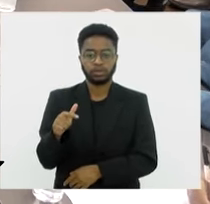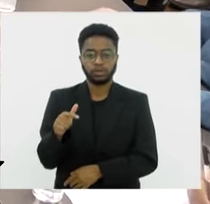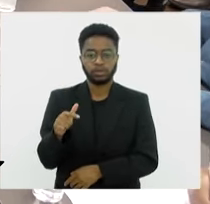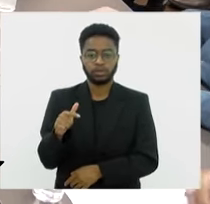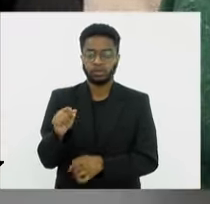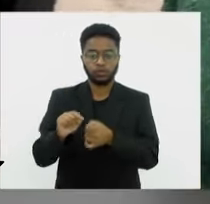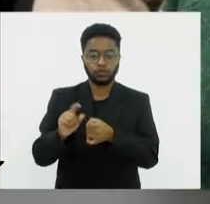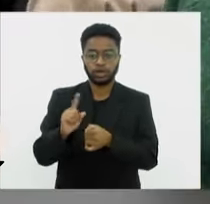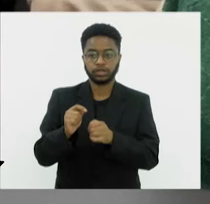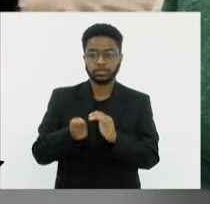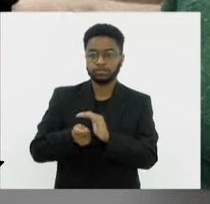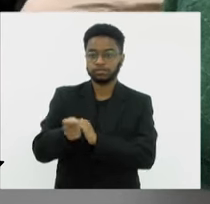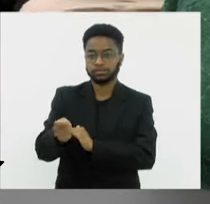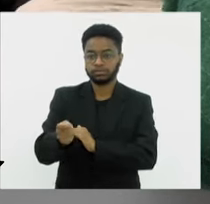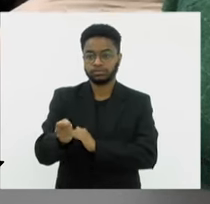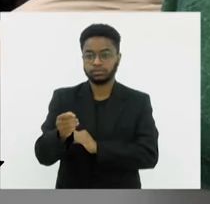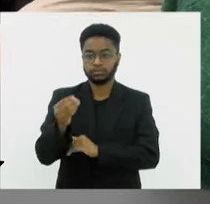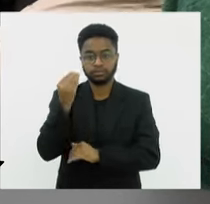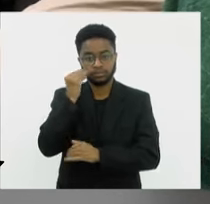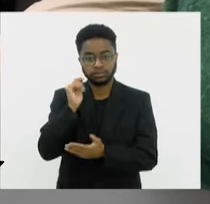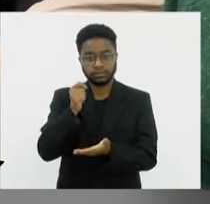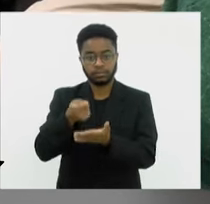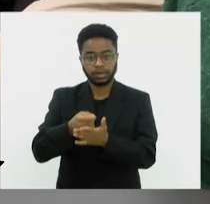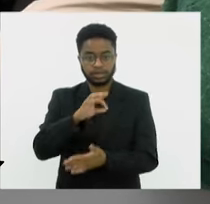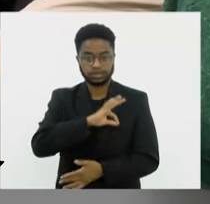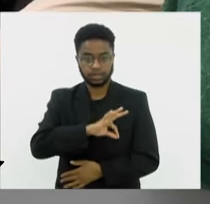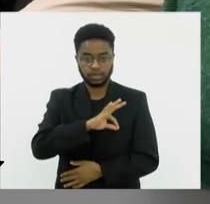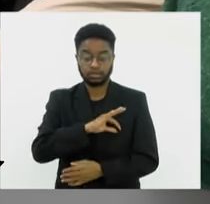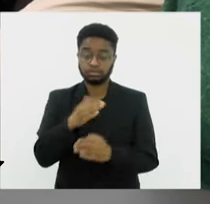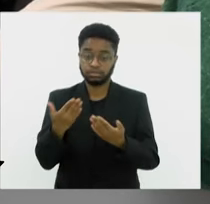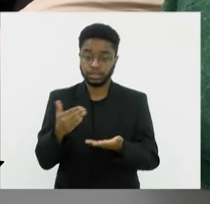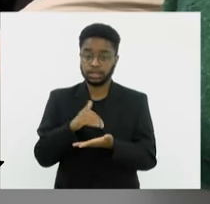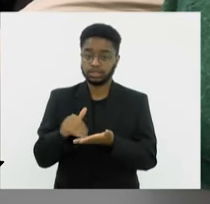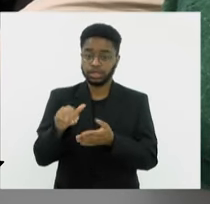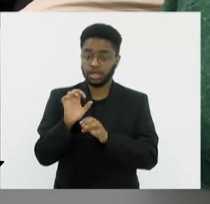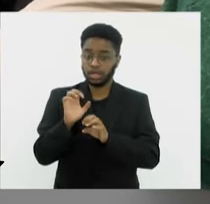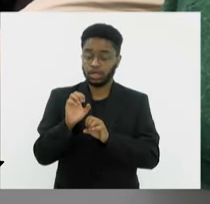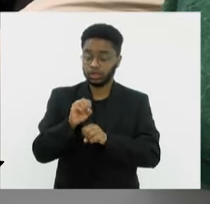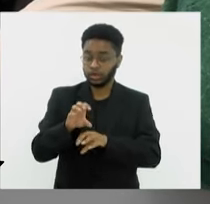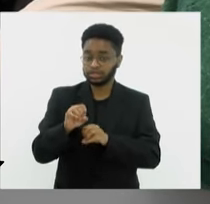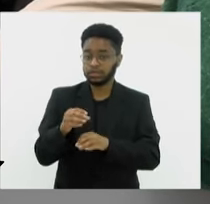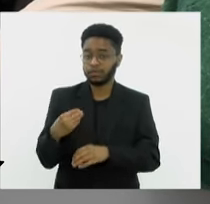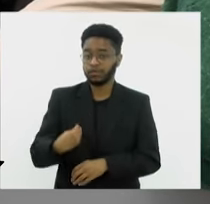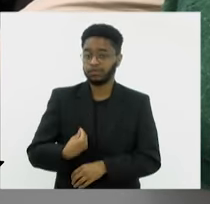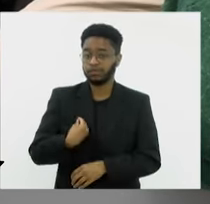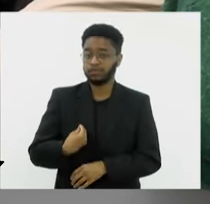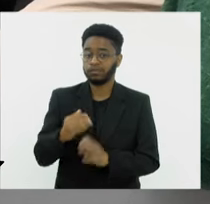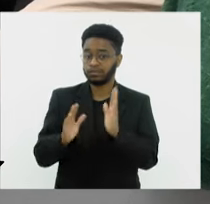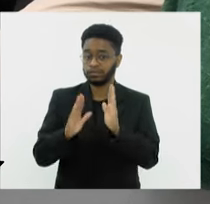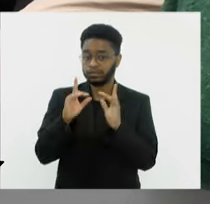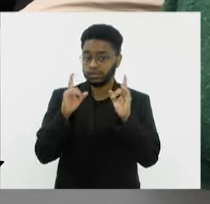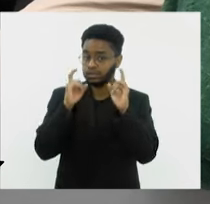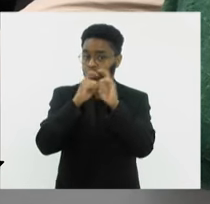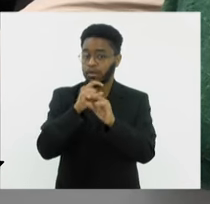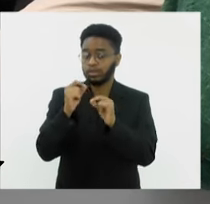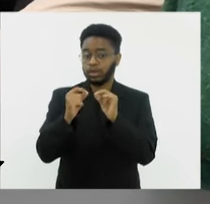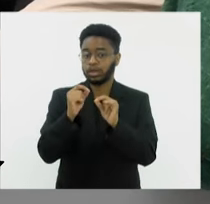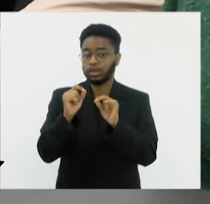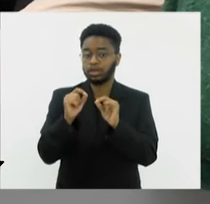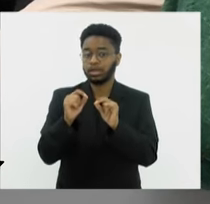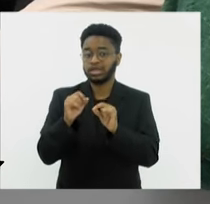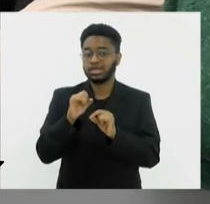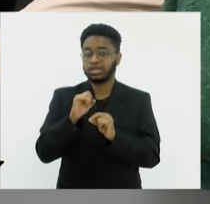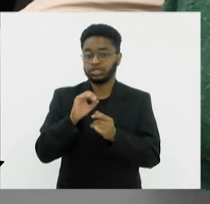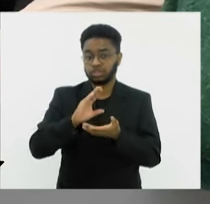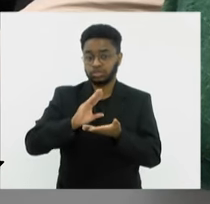investido sequer o valor do Fundeb para pagar os salários. Olha que a Secretaria de Educação está vivendo um estrangulamento de que das verbas discricionárias, ou seja, tirando o